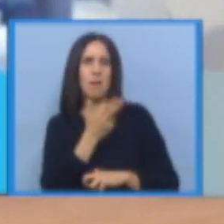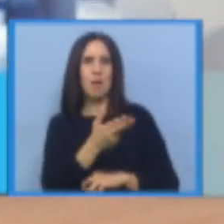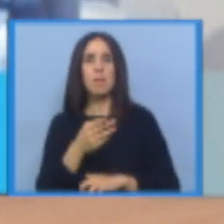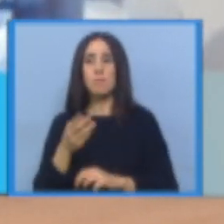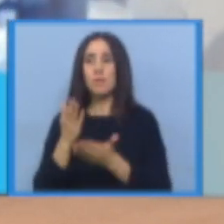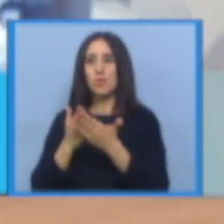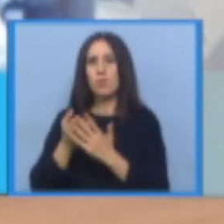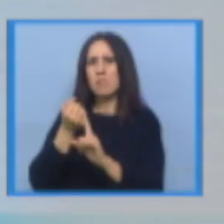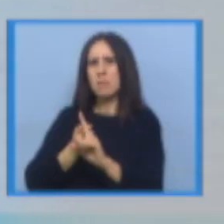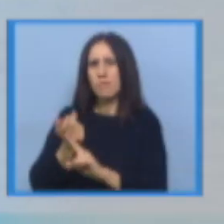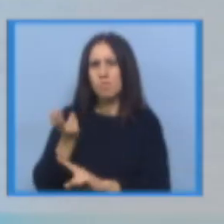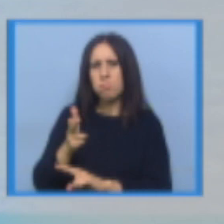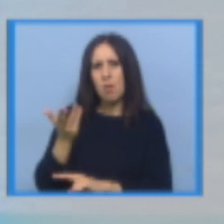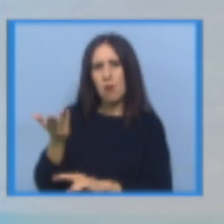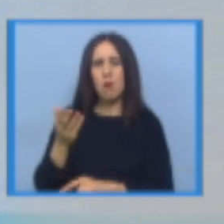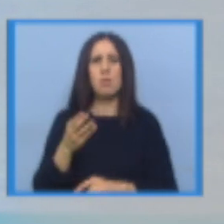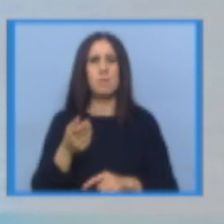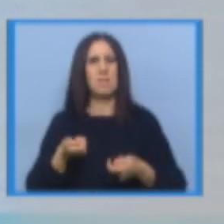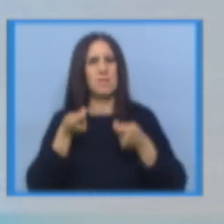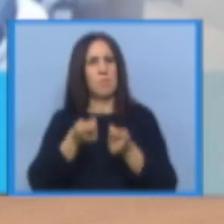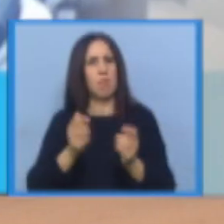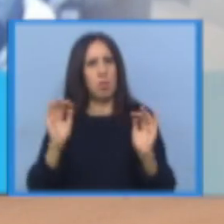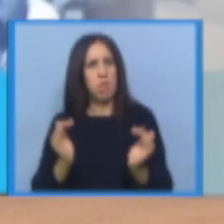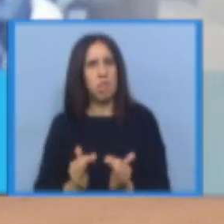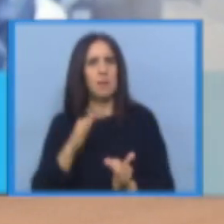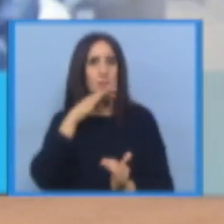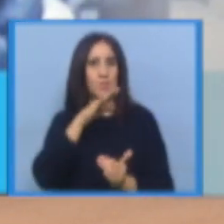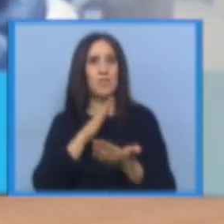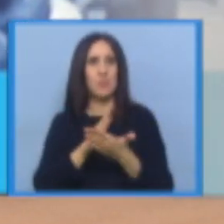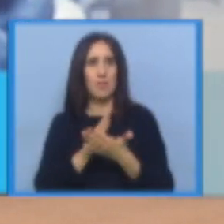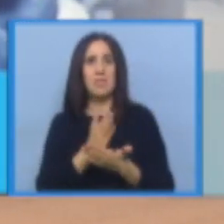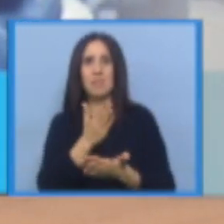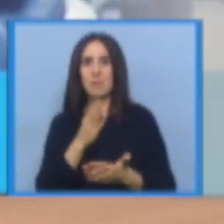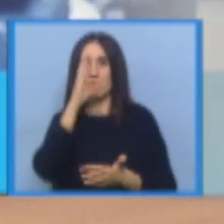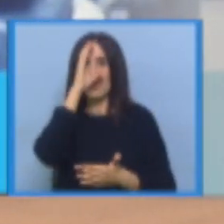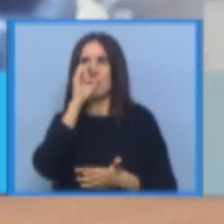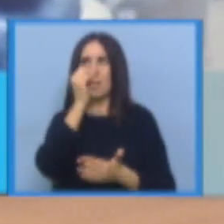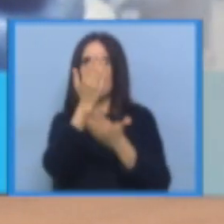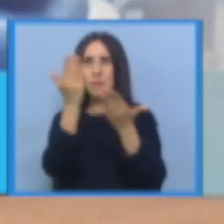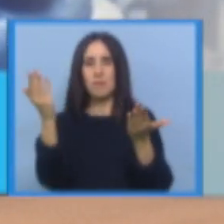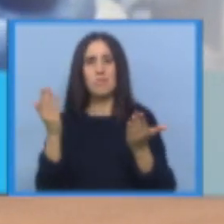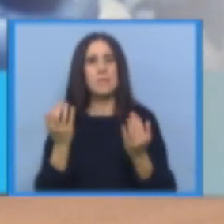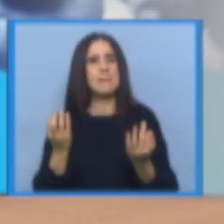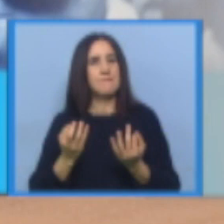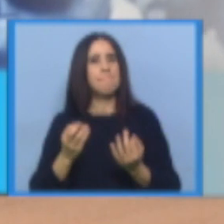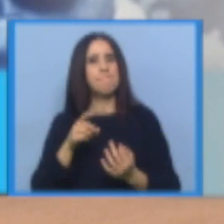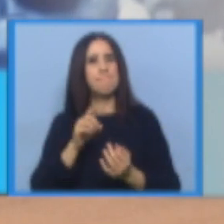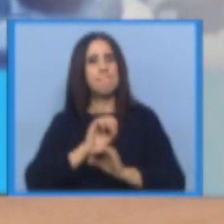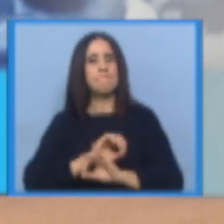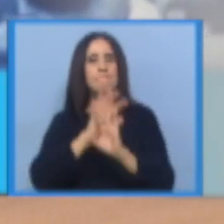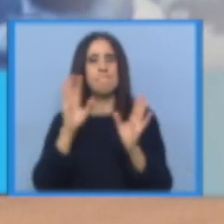a que as escolas estão sujeitas, vemos o desinvestimento que é feito nas famílias e nas escolas por parte dos Estados. Portanto, tudo isso,